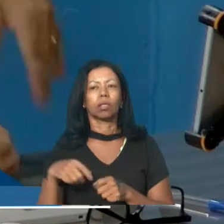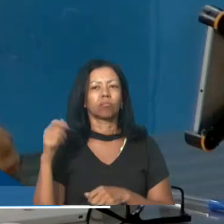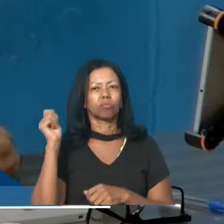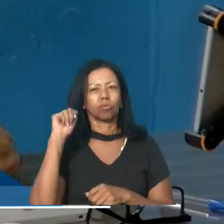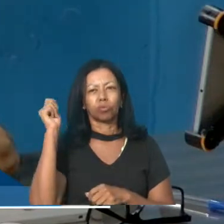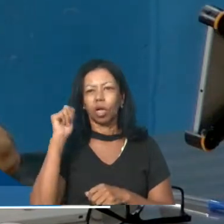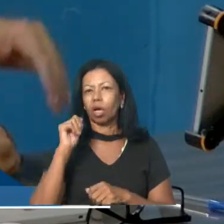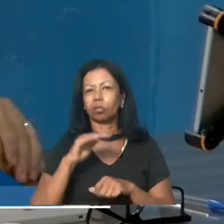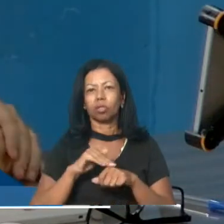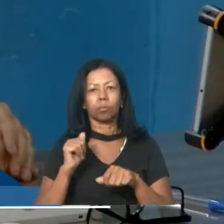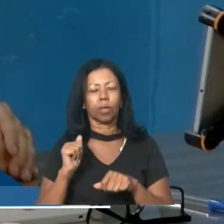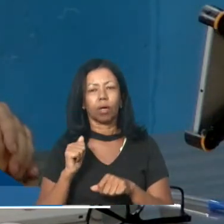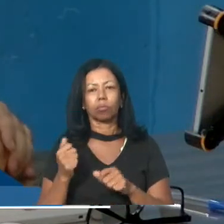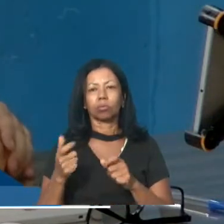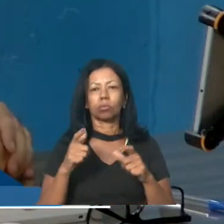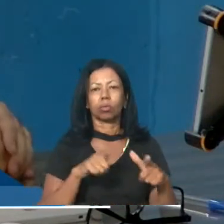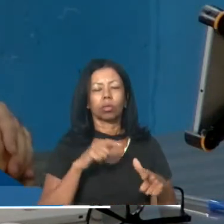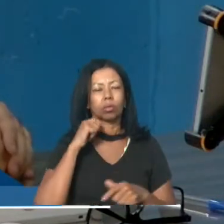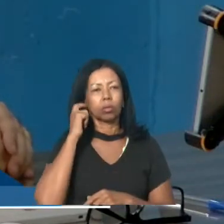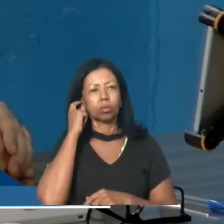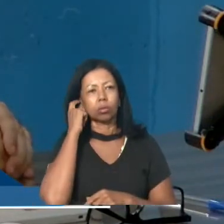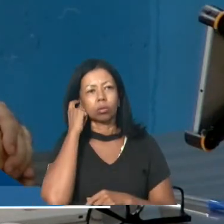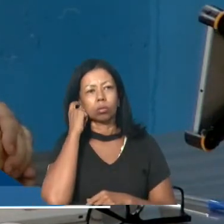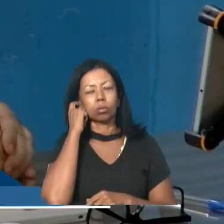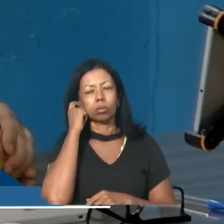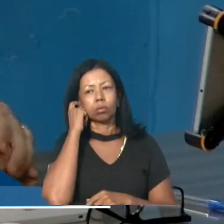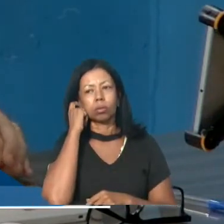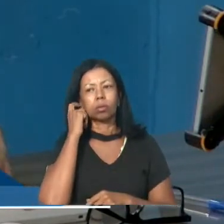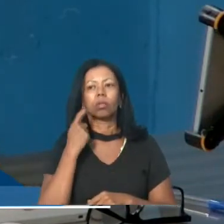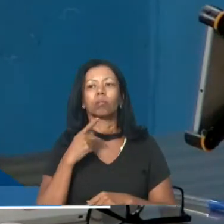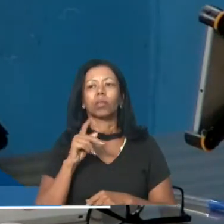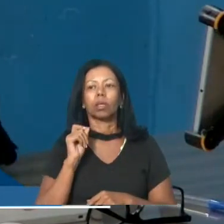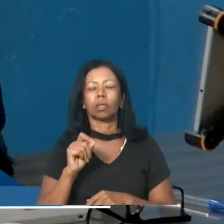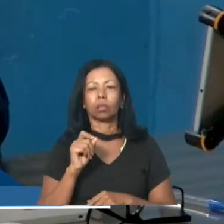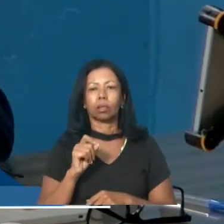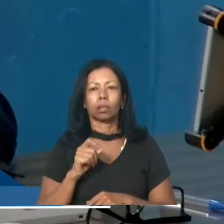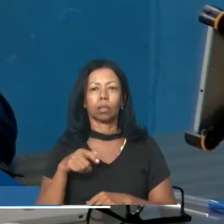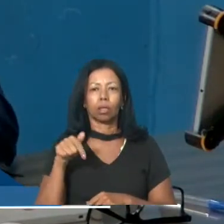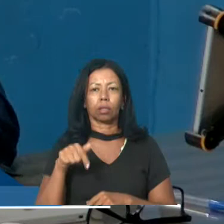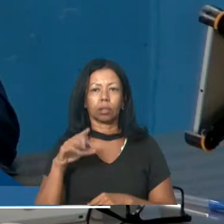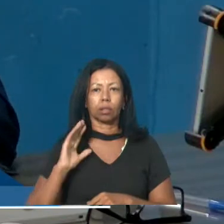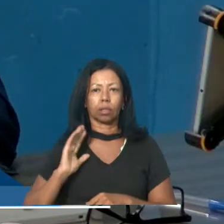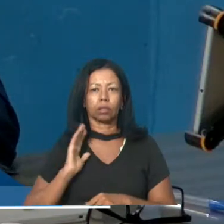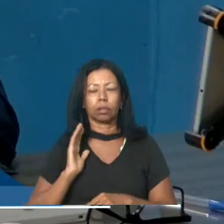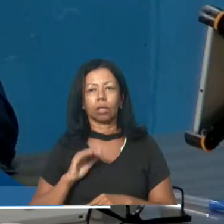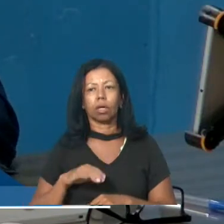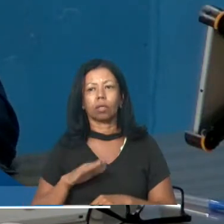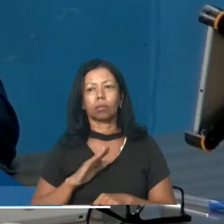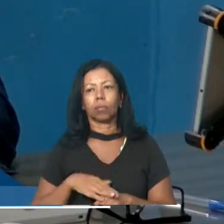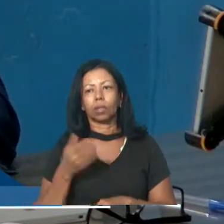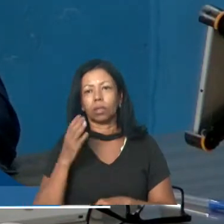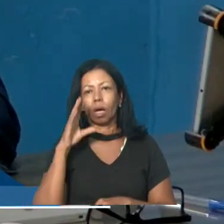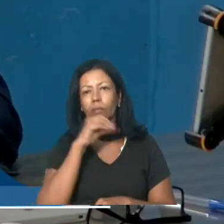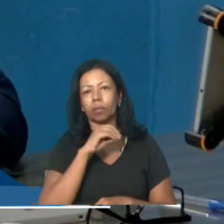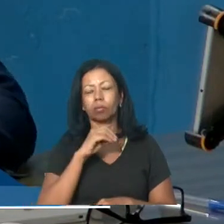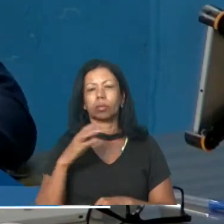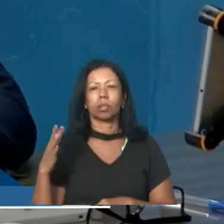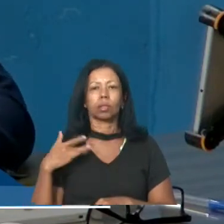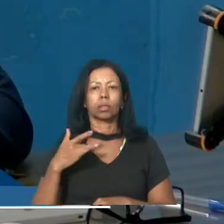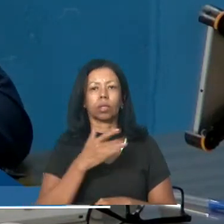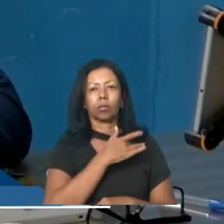e algum órgão dividir essa bola para que a gente institua o quanto antes aqui no município, para que a gente promova a saúde da